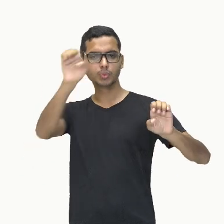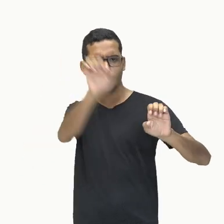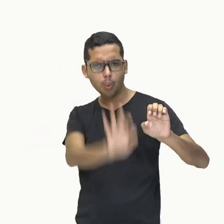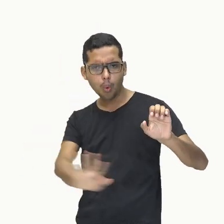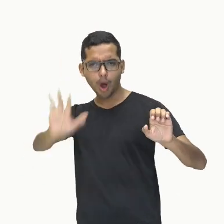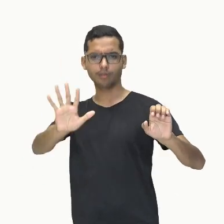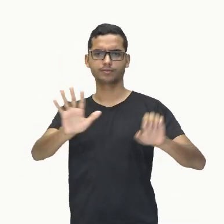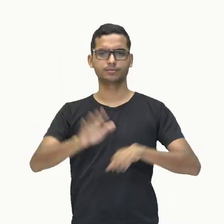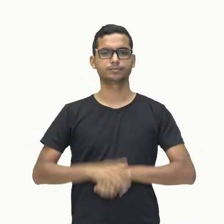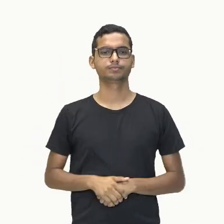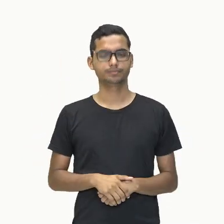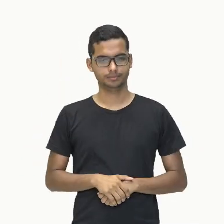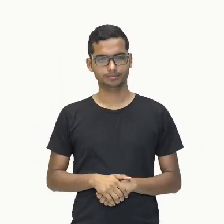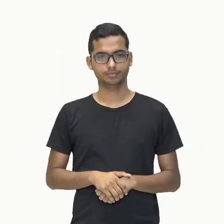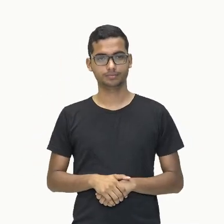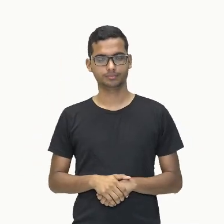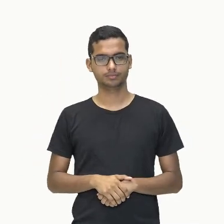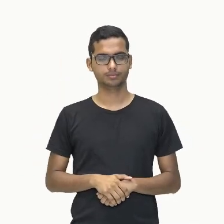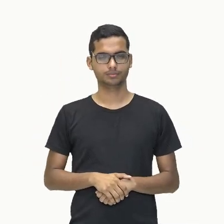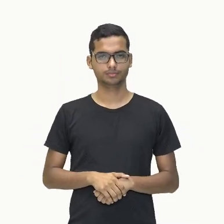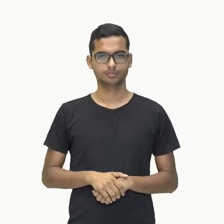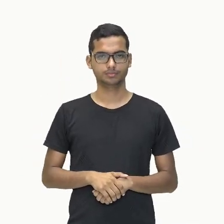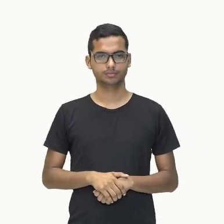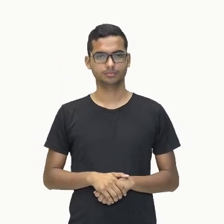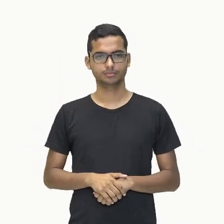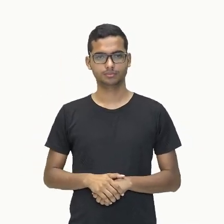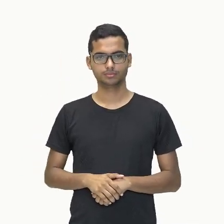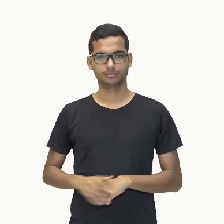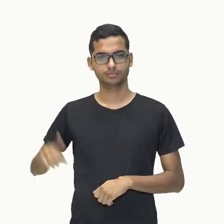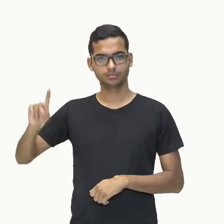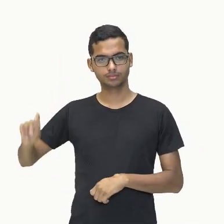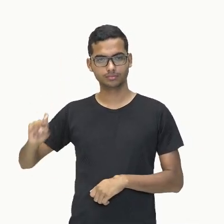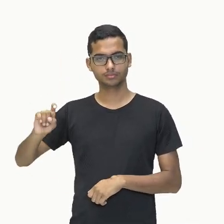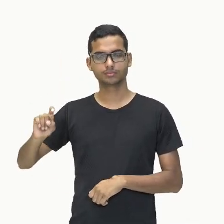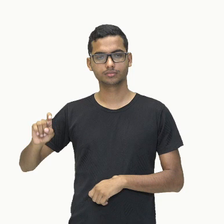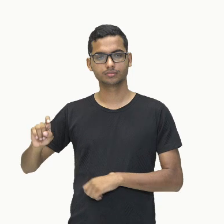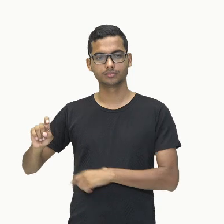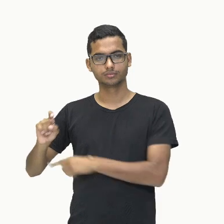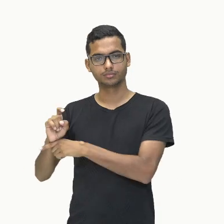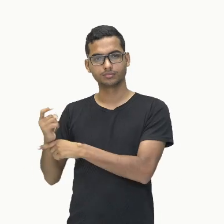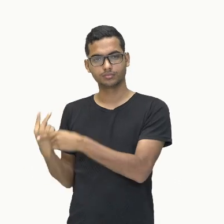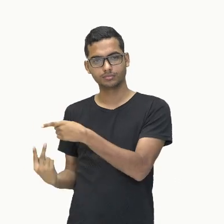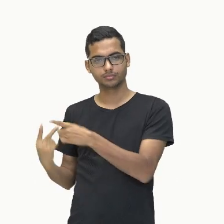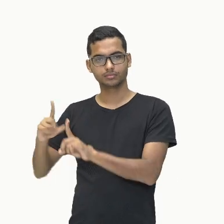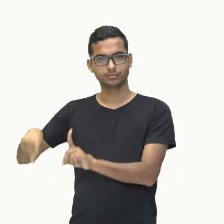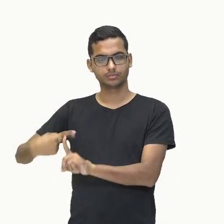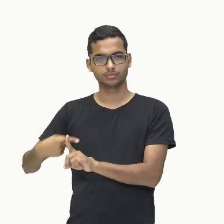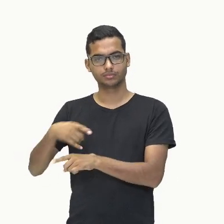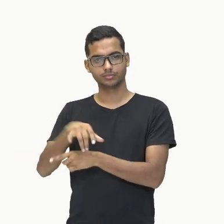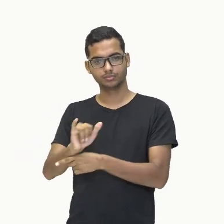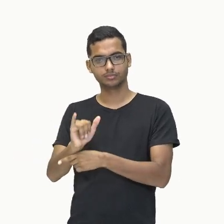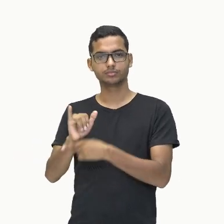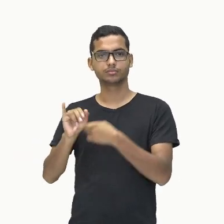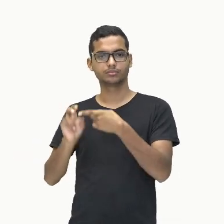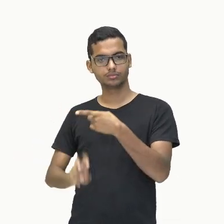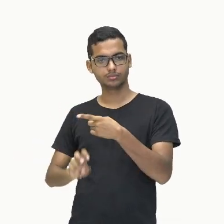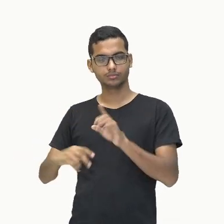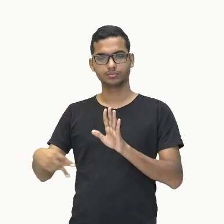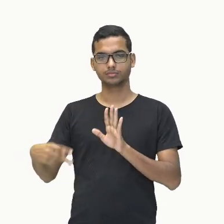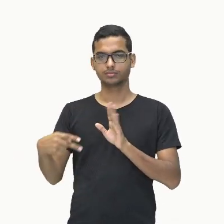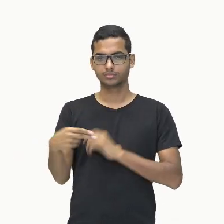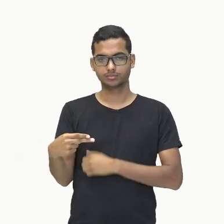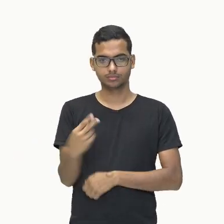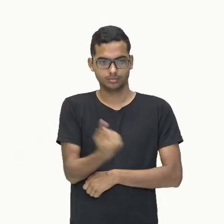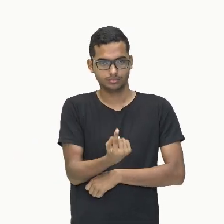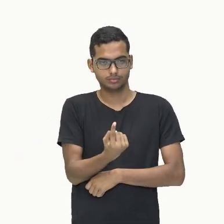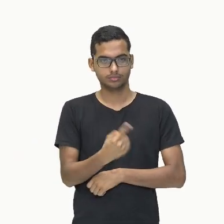geral, nós temos 5x mais 2y menos 10 igual a zero, tá bom?